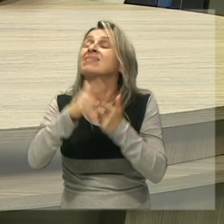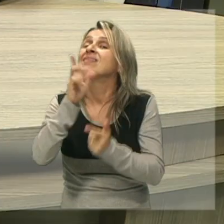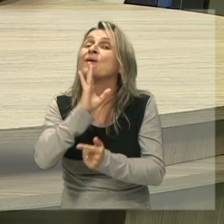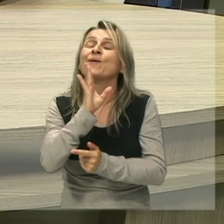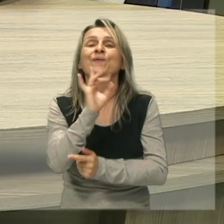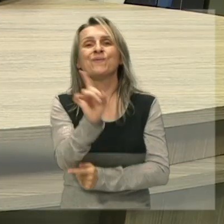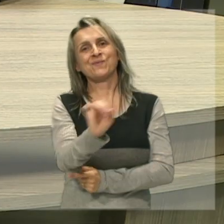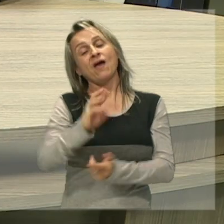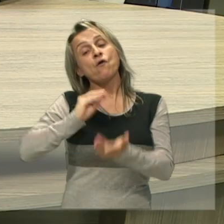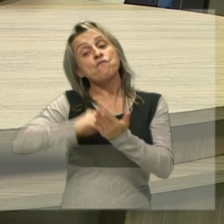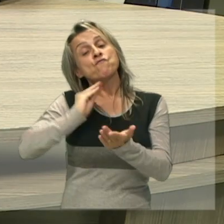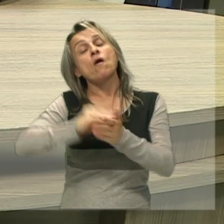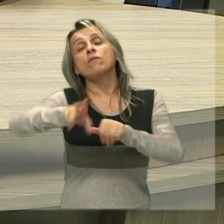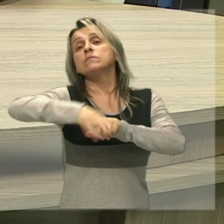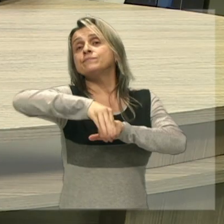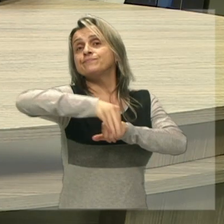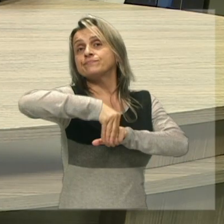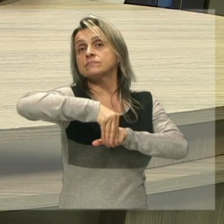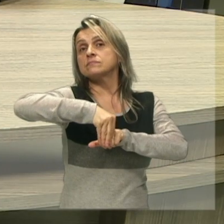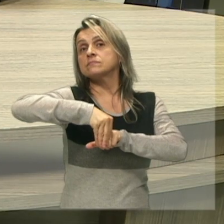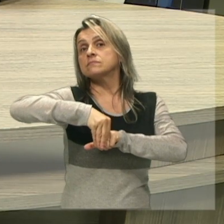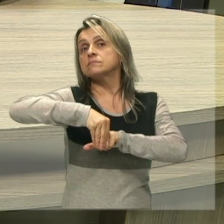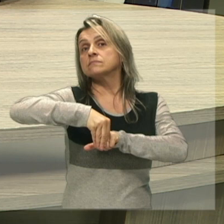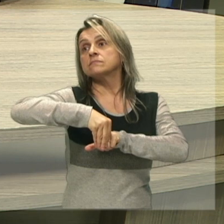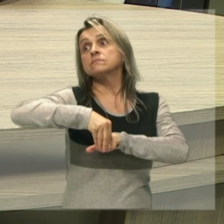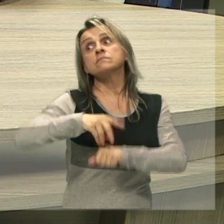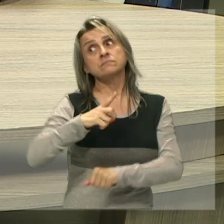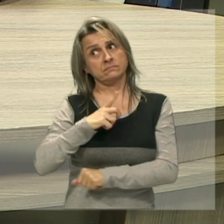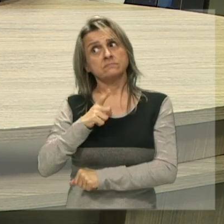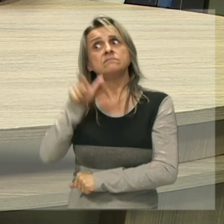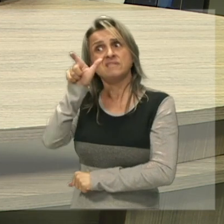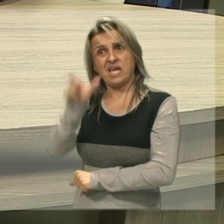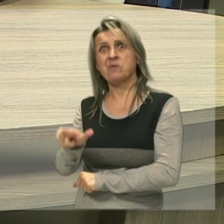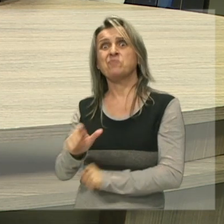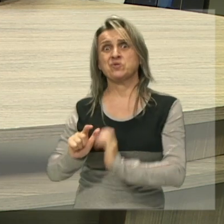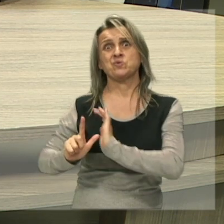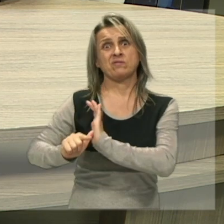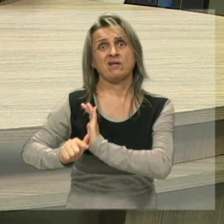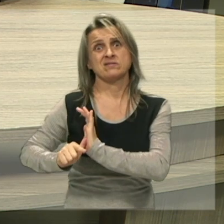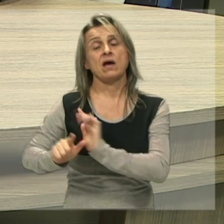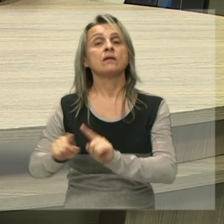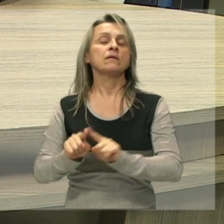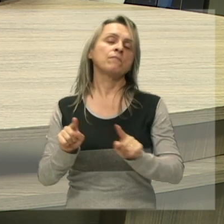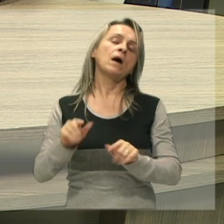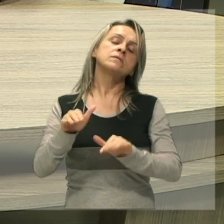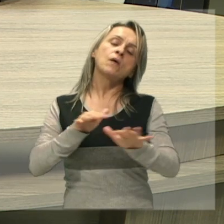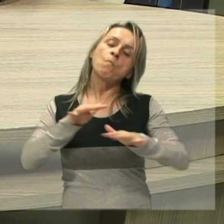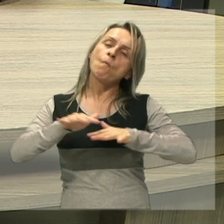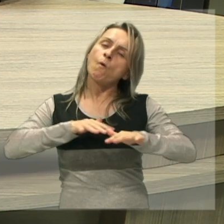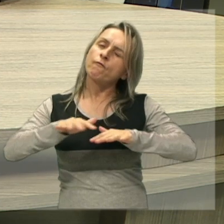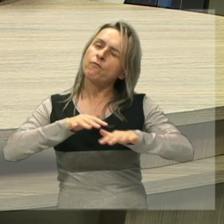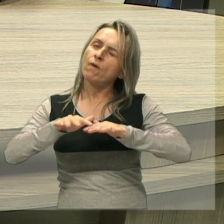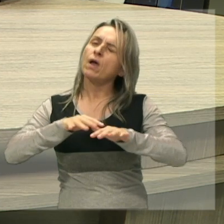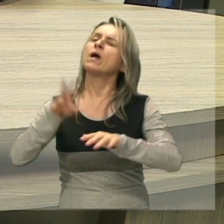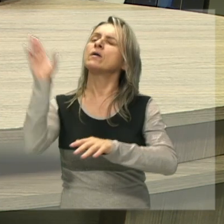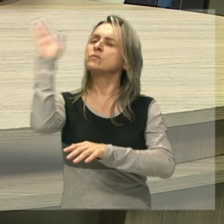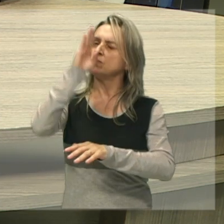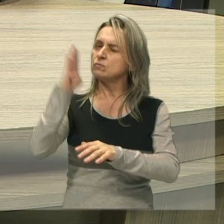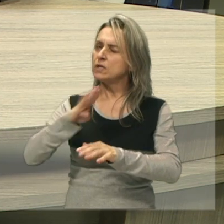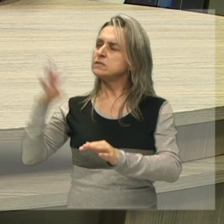pessoas realmente retrocedem, mas também é um movimento que vem do país de retrocesso em várias coisas. Então, quando você